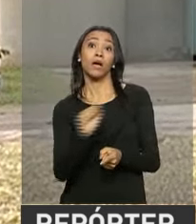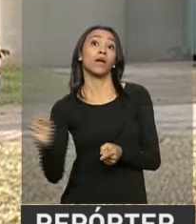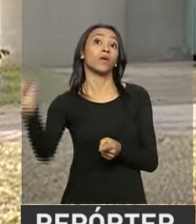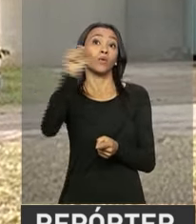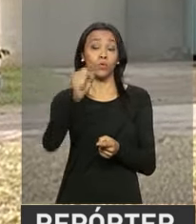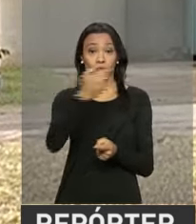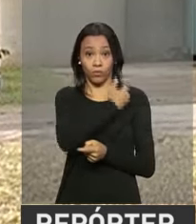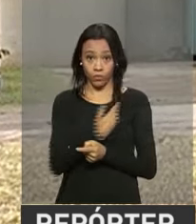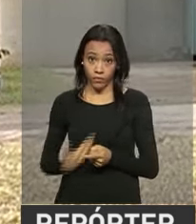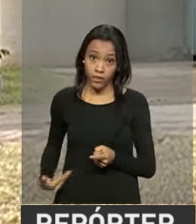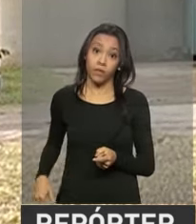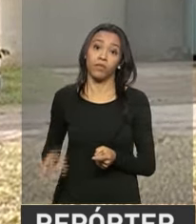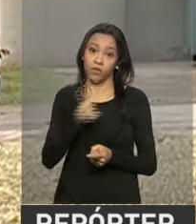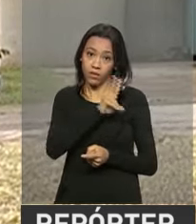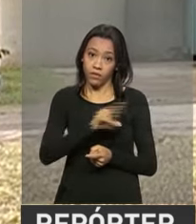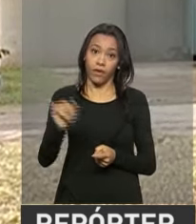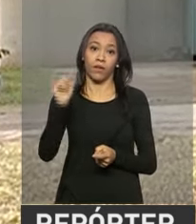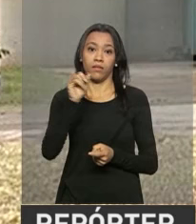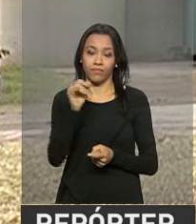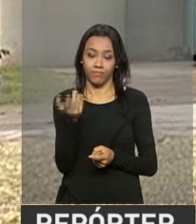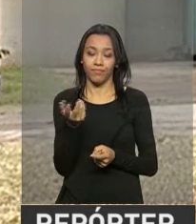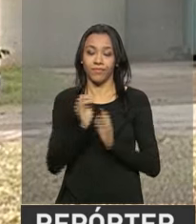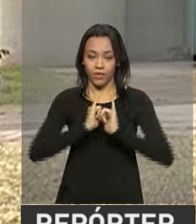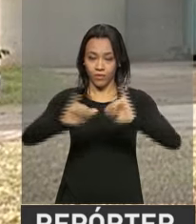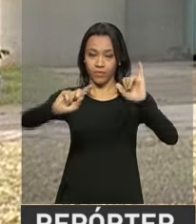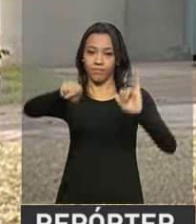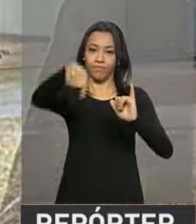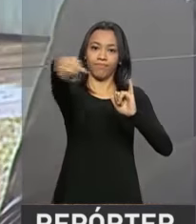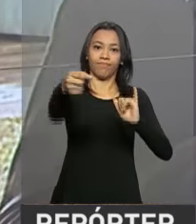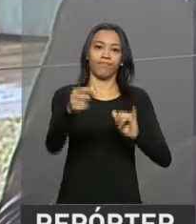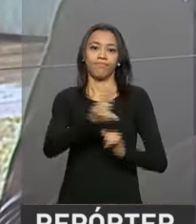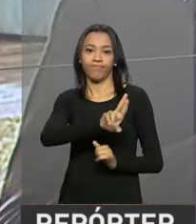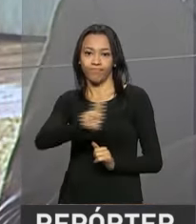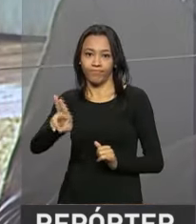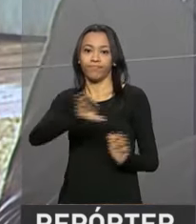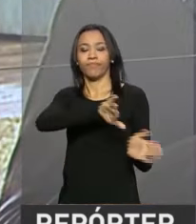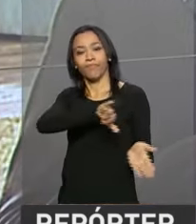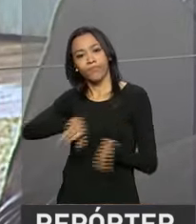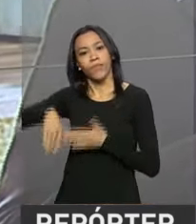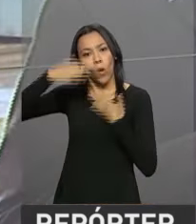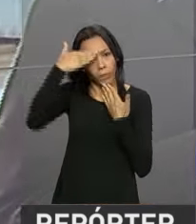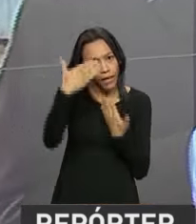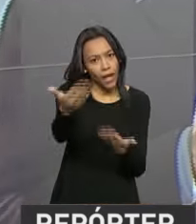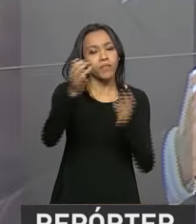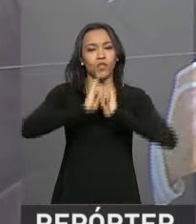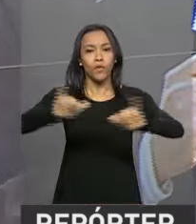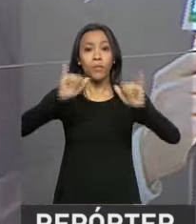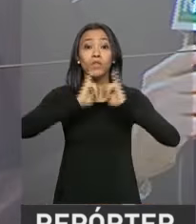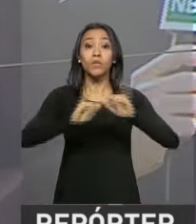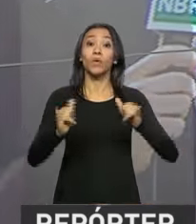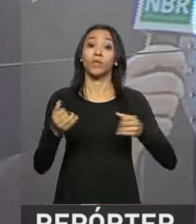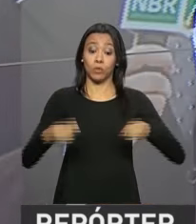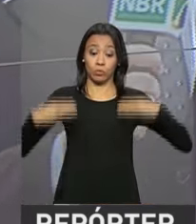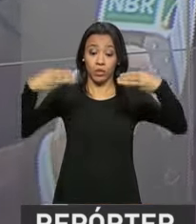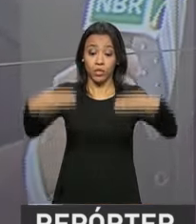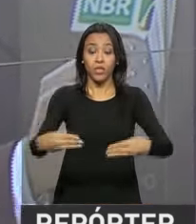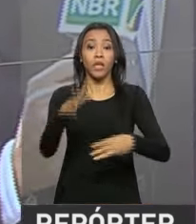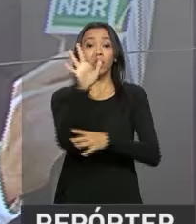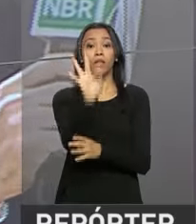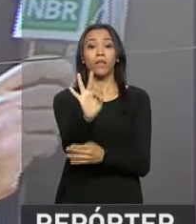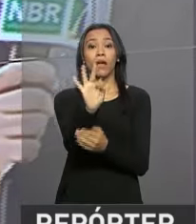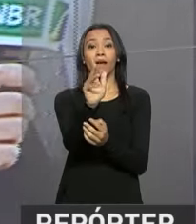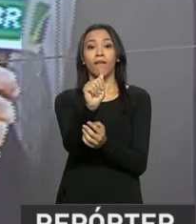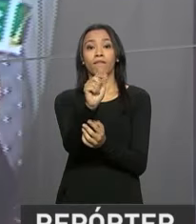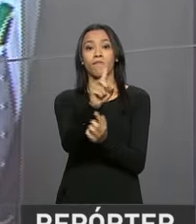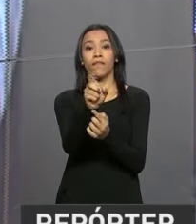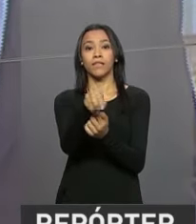nomes que vão comandar então os bancos públicos do governo. Jaime, João Pedro, obrigado pelas informações ao vivo do Ministério da Fazenda e